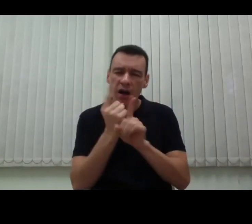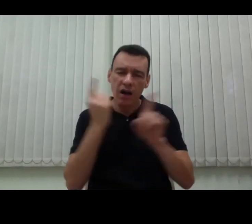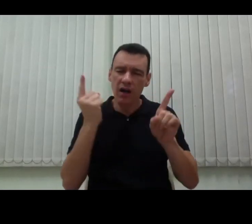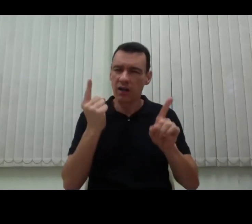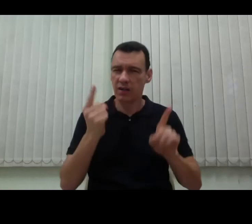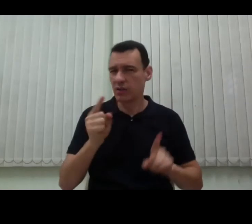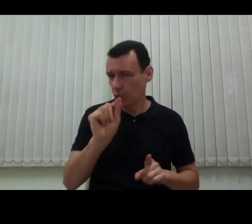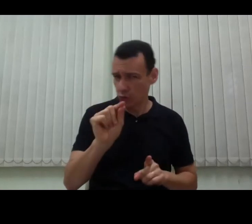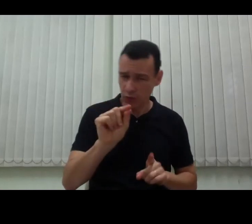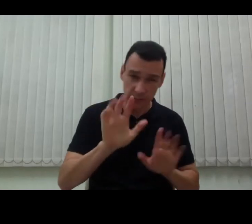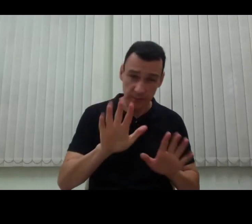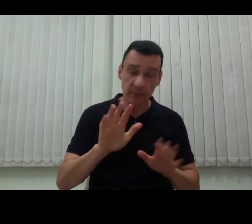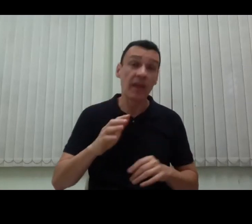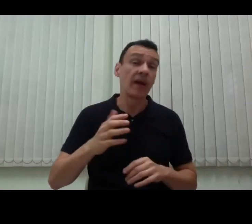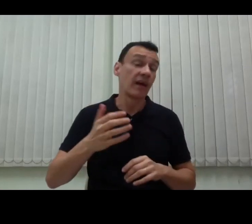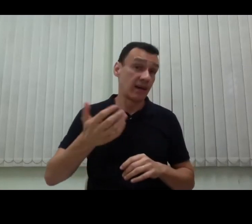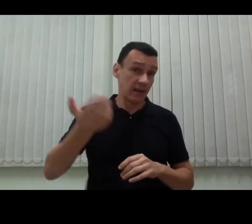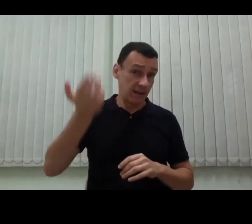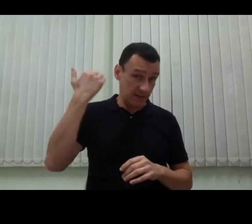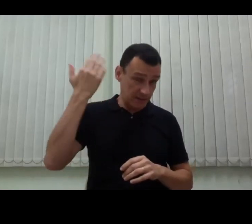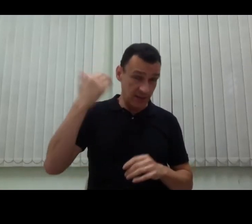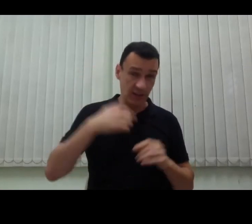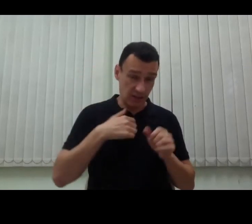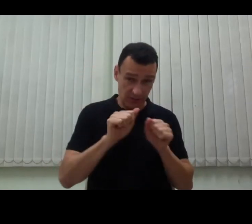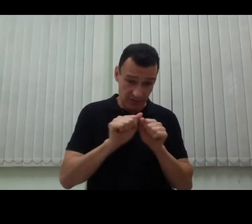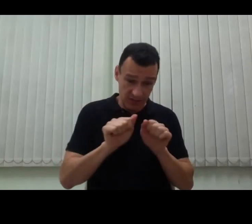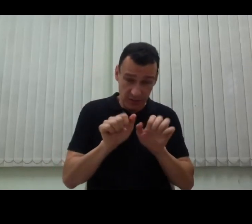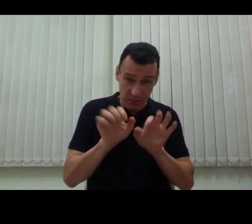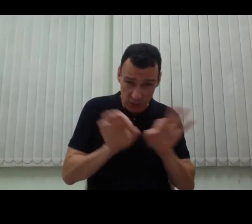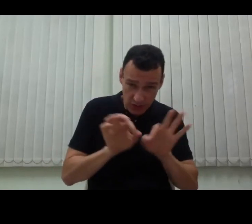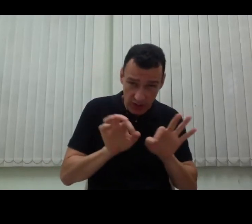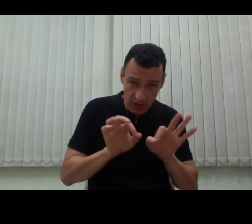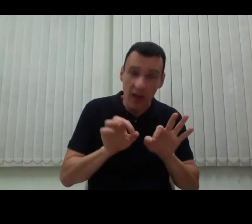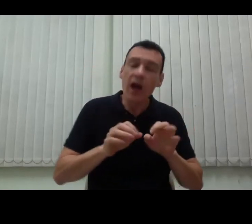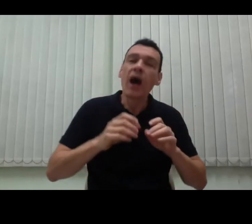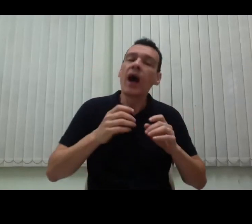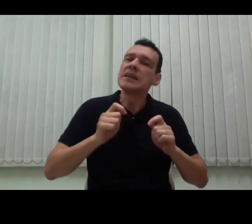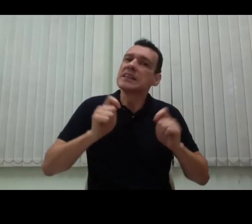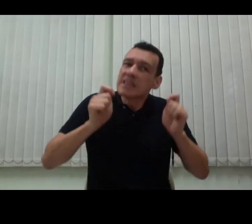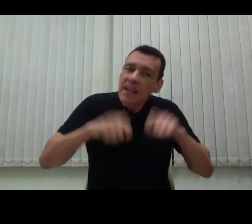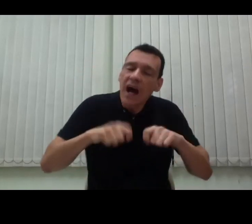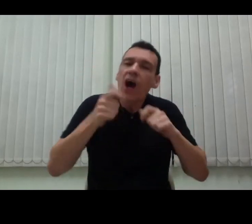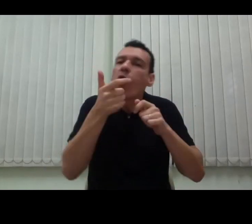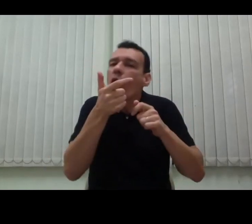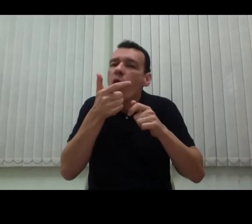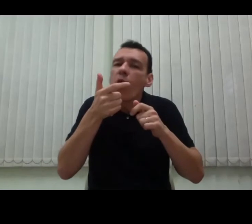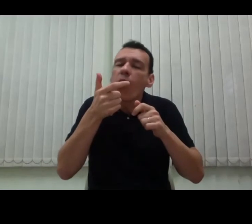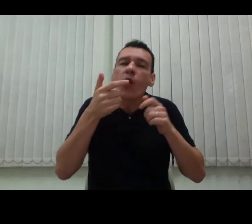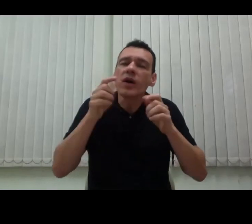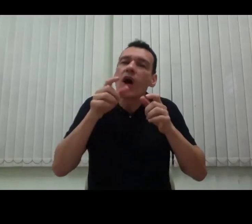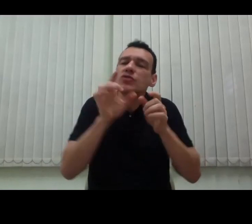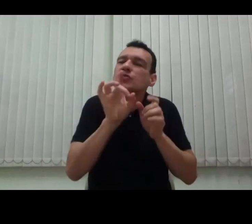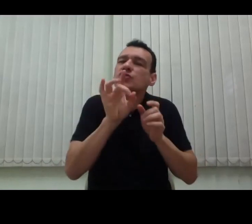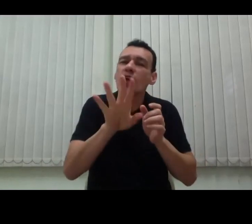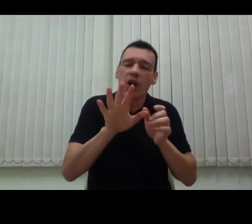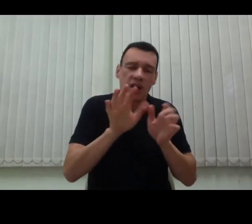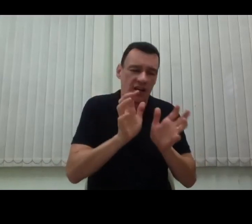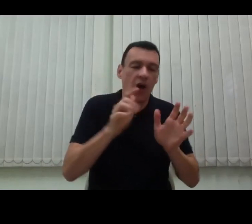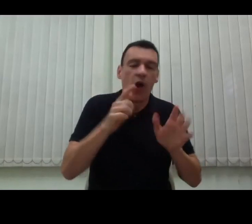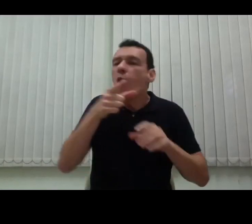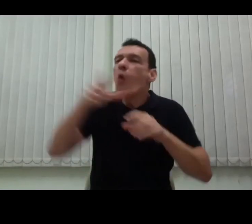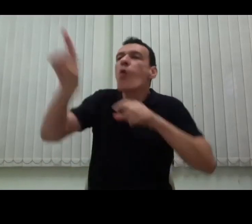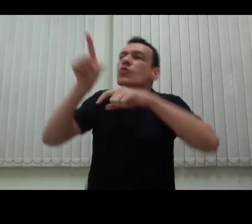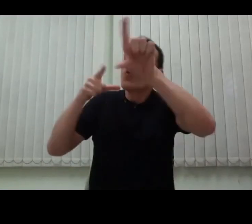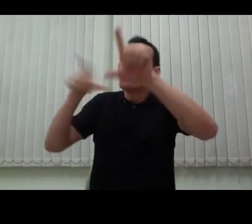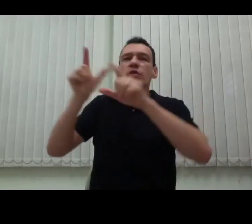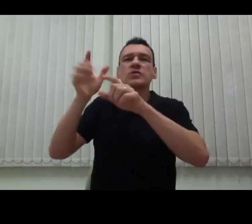projeto, que era possível levar outras histórias e outras memórias para aquela biblioteca. Ora, na época da graduação, no meu